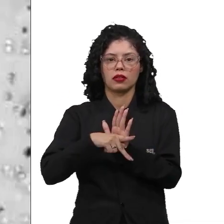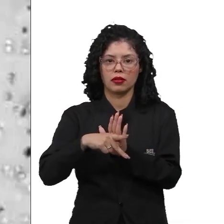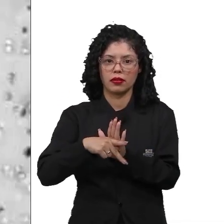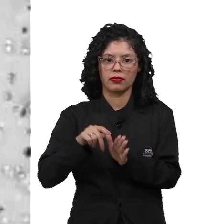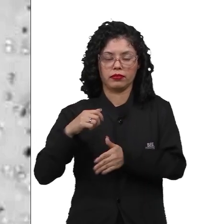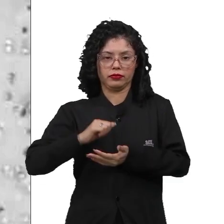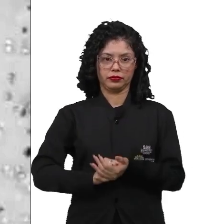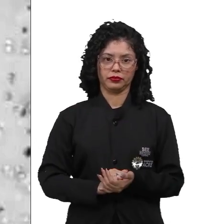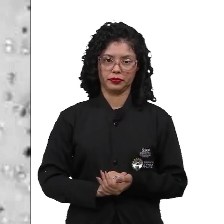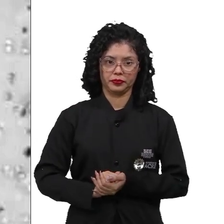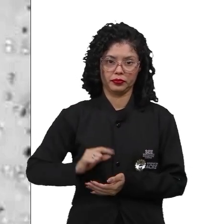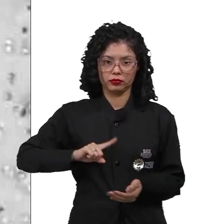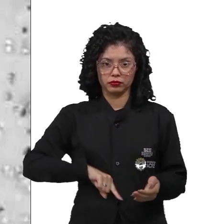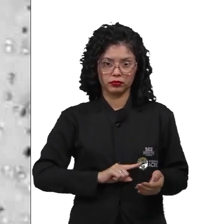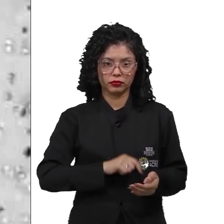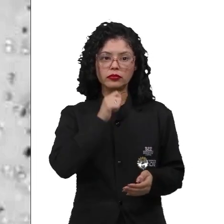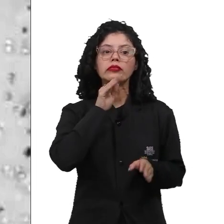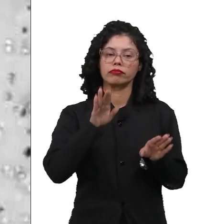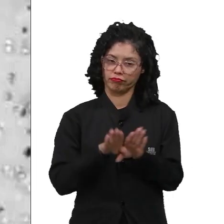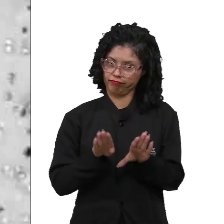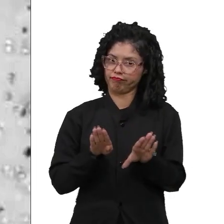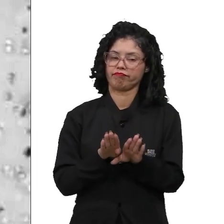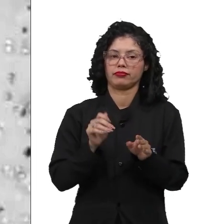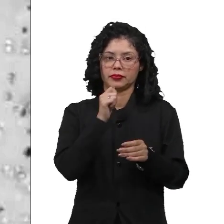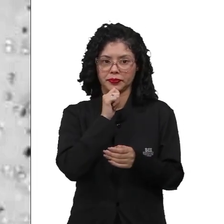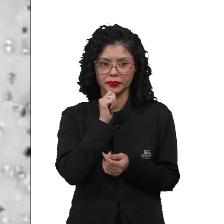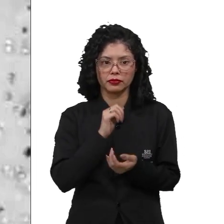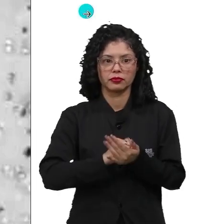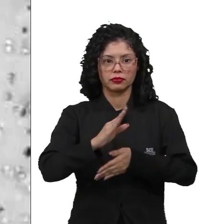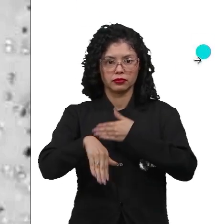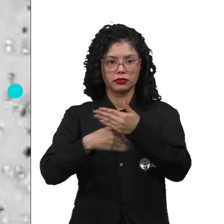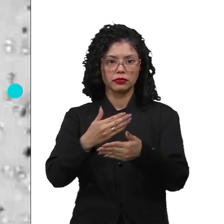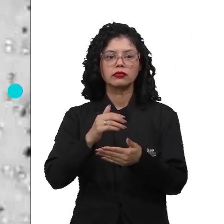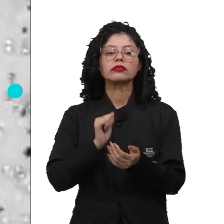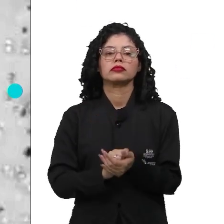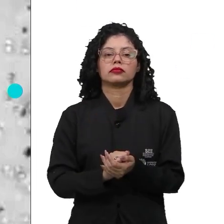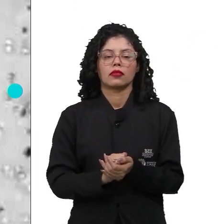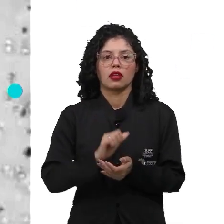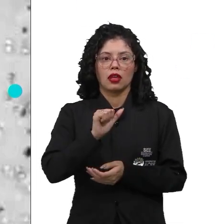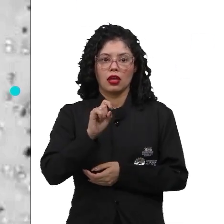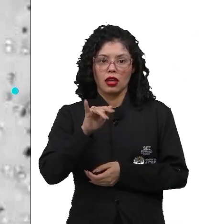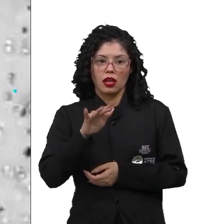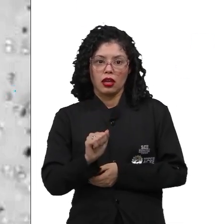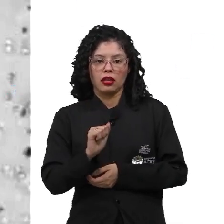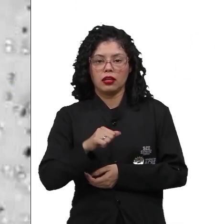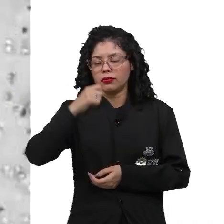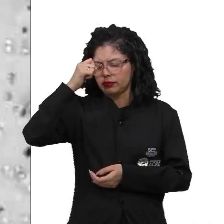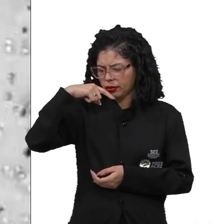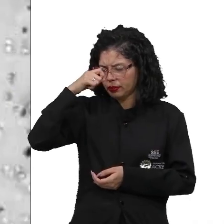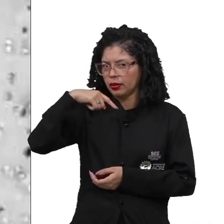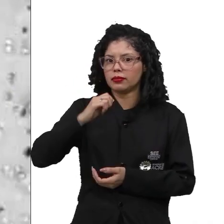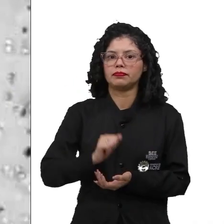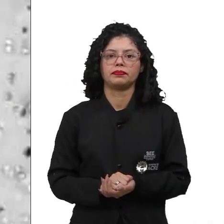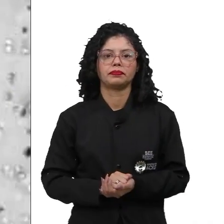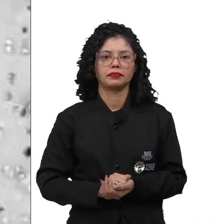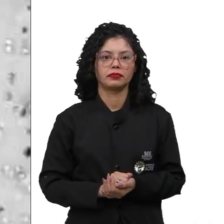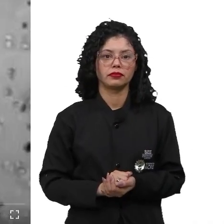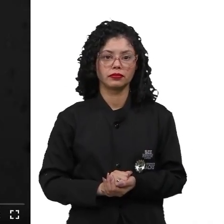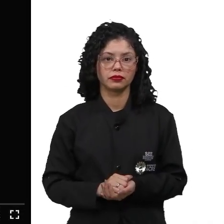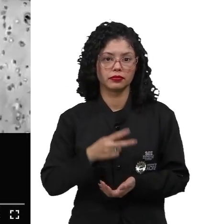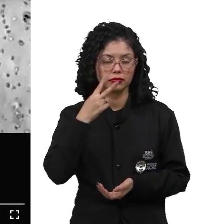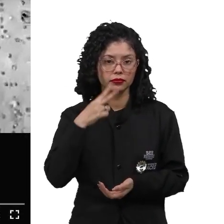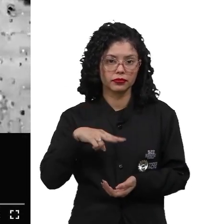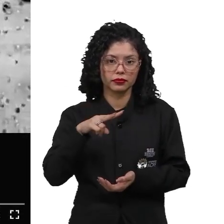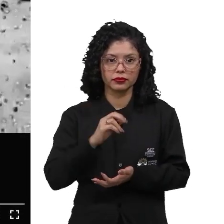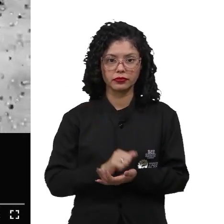do parasita, né? E ele também participa ali também dos processos inflamatórios da asma e também das alergias. Então, vamos ver aqui,